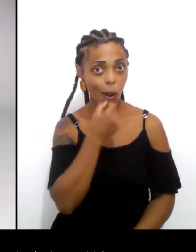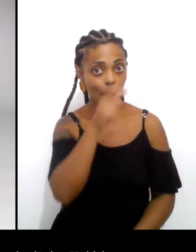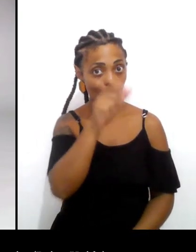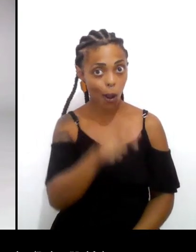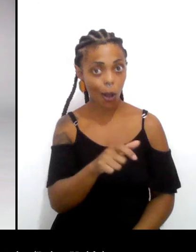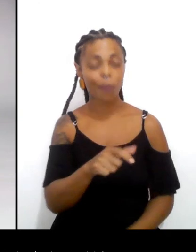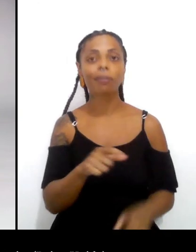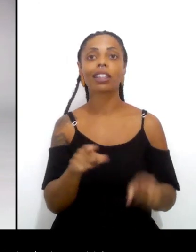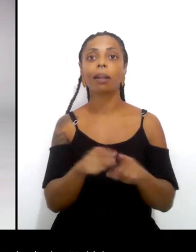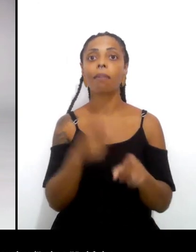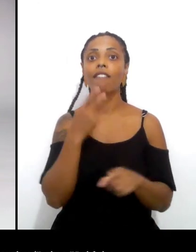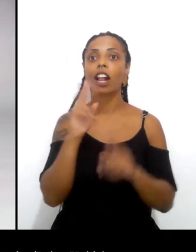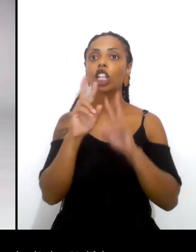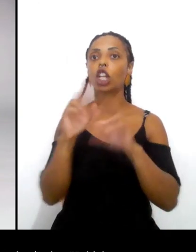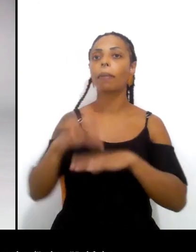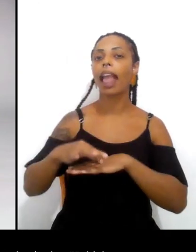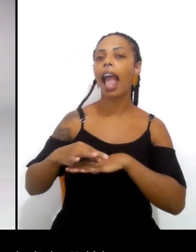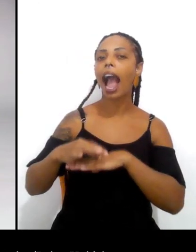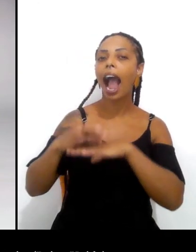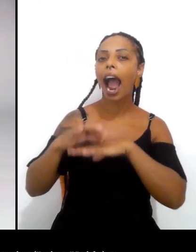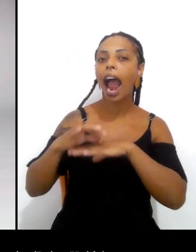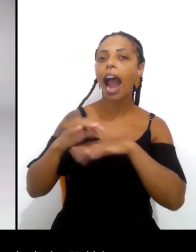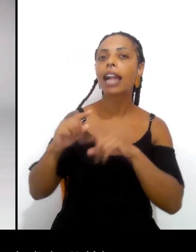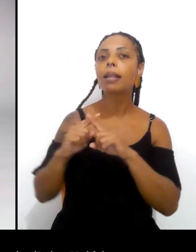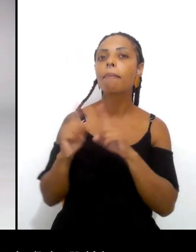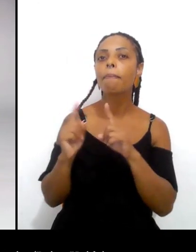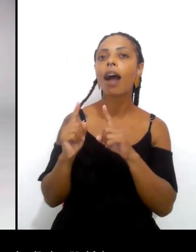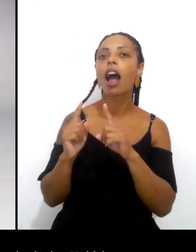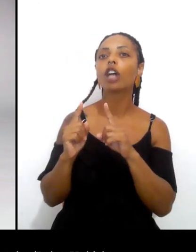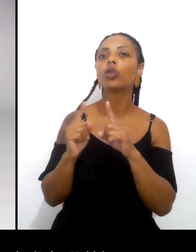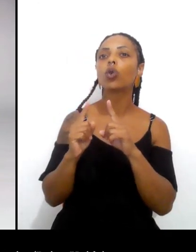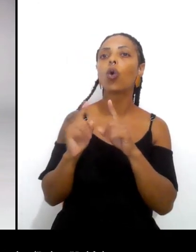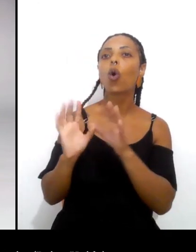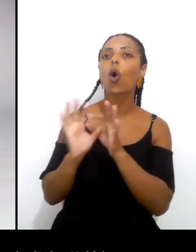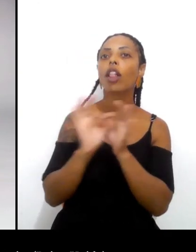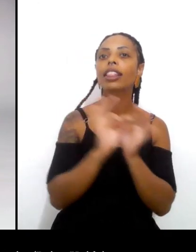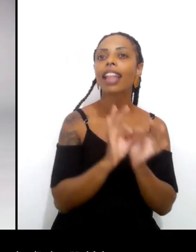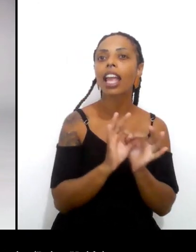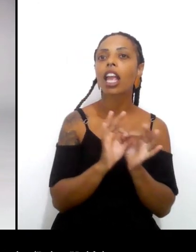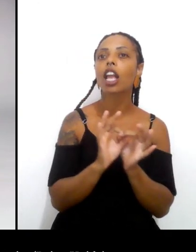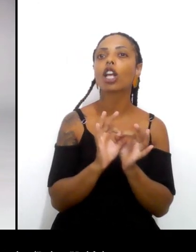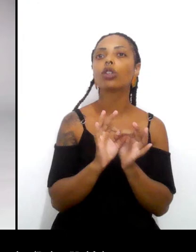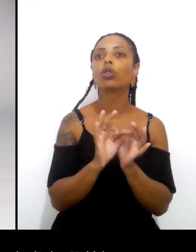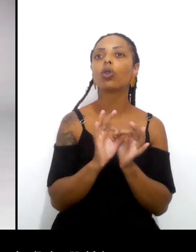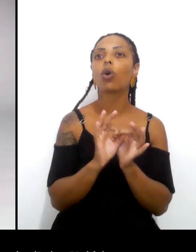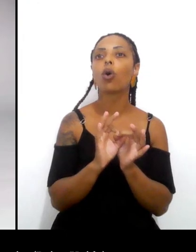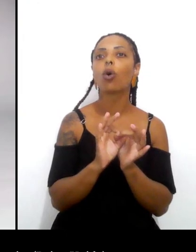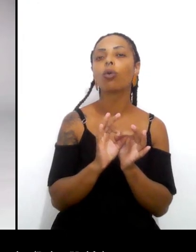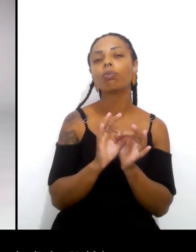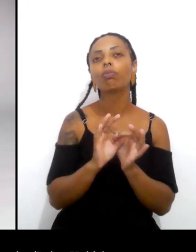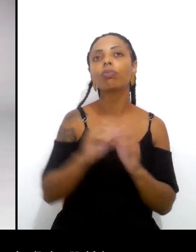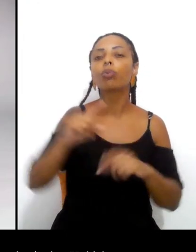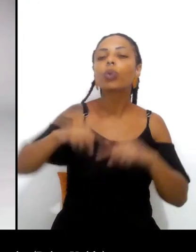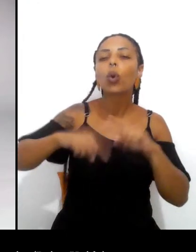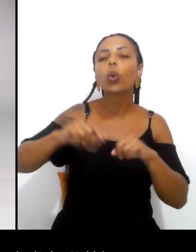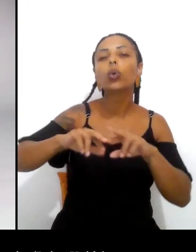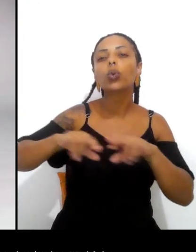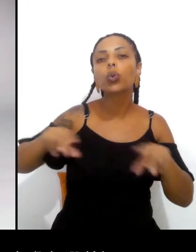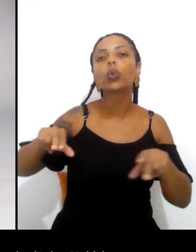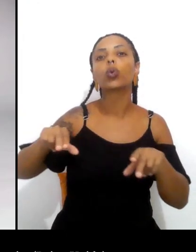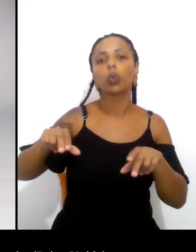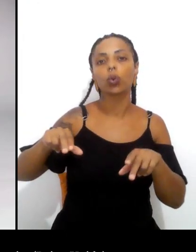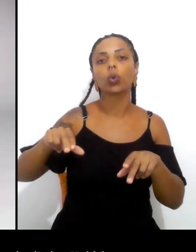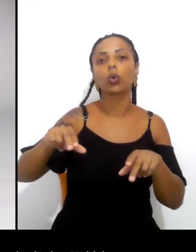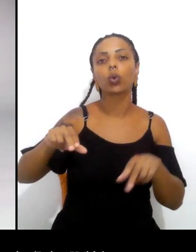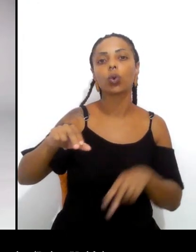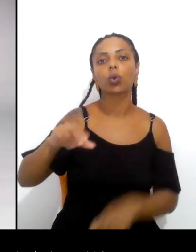sobre carne no contexto dos commodities dos produtos então pensando na carne como um